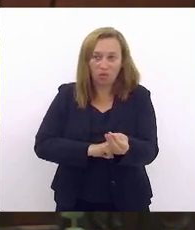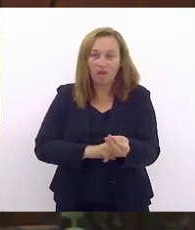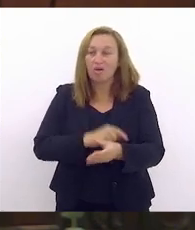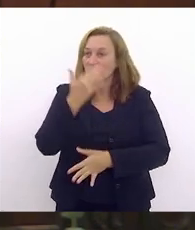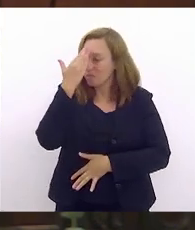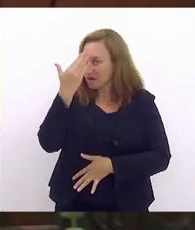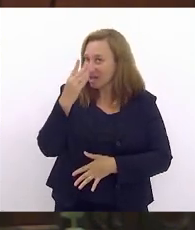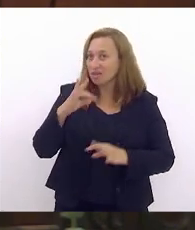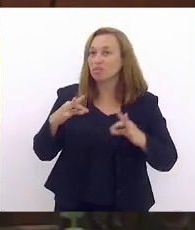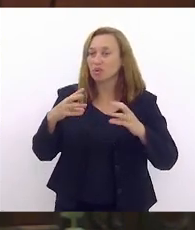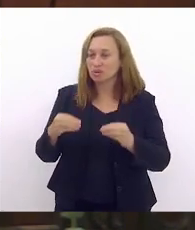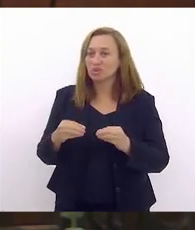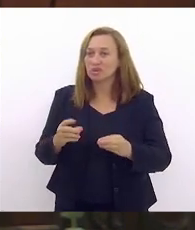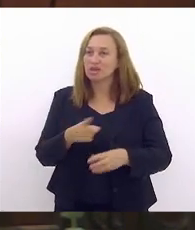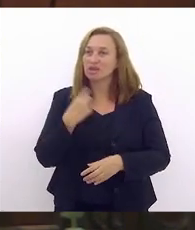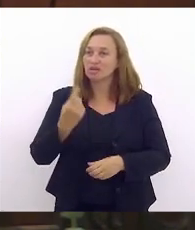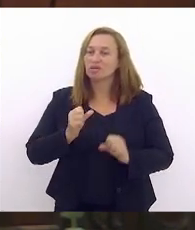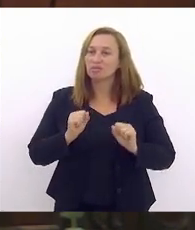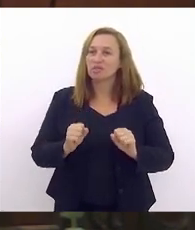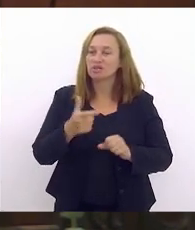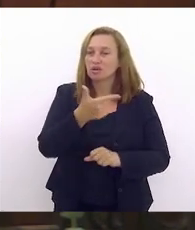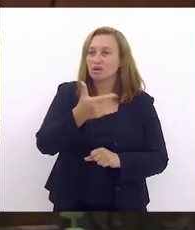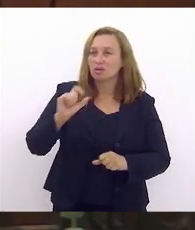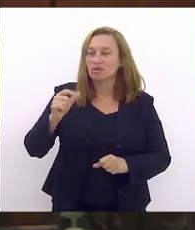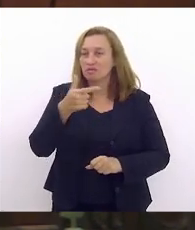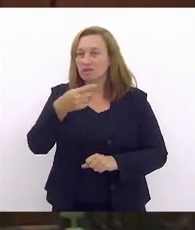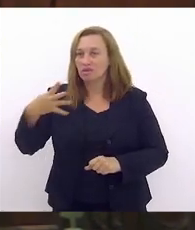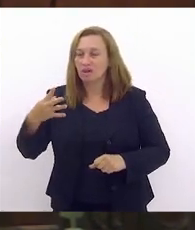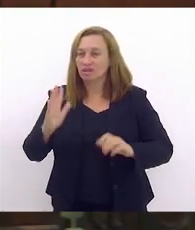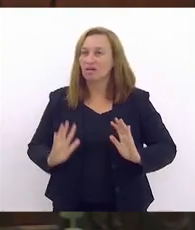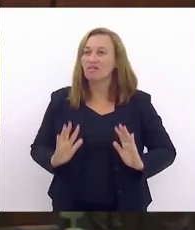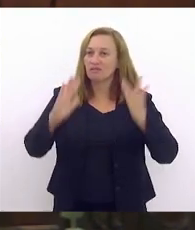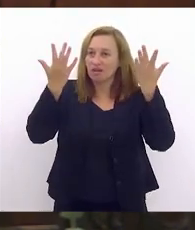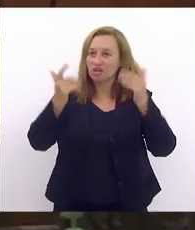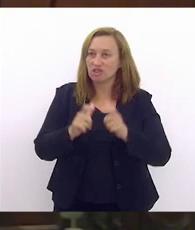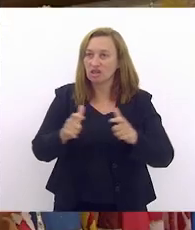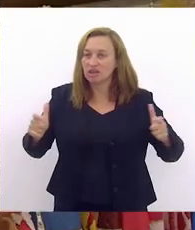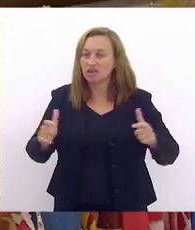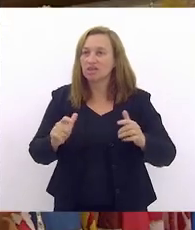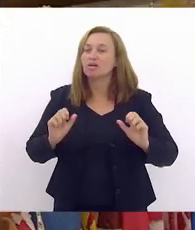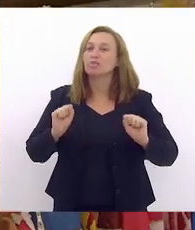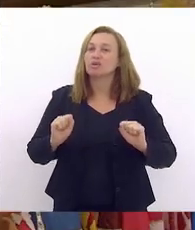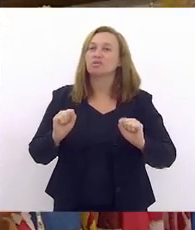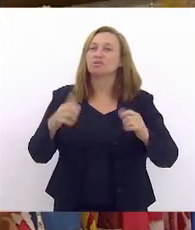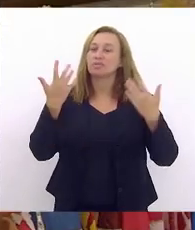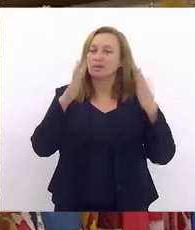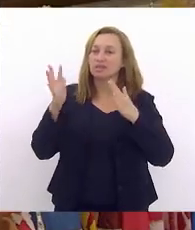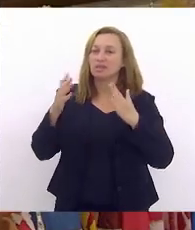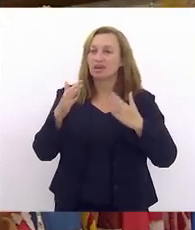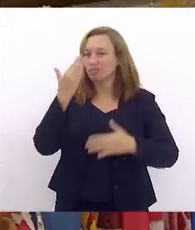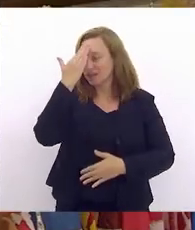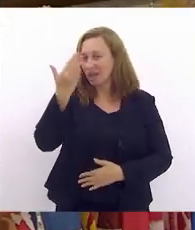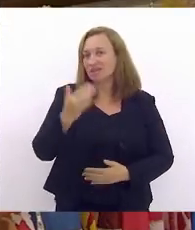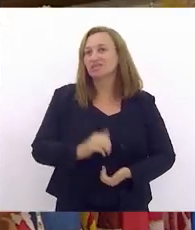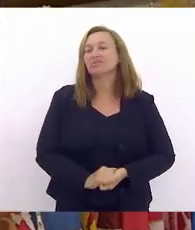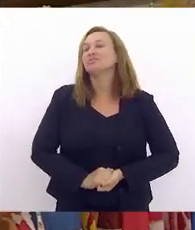obrigado por tudo e que possamos, em 2024, ter uma grande festa e que possamos comemorar bastante. Muito obrigado.